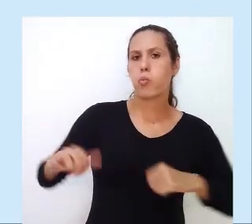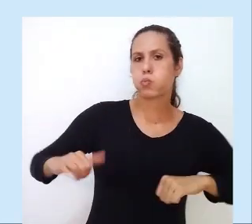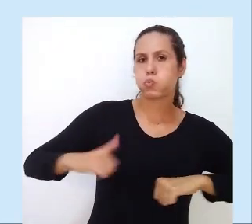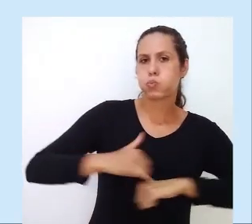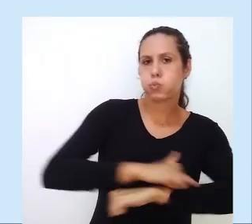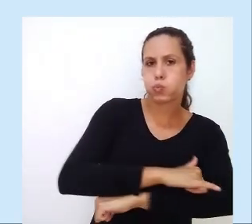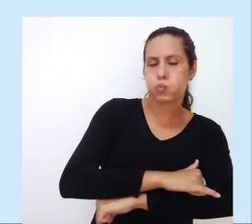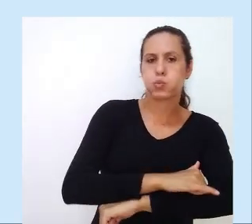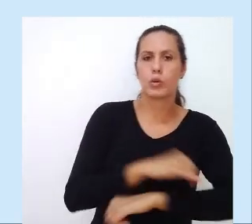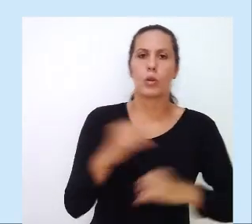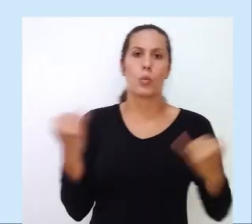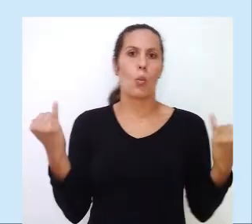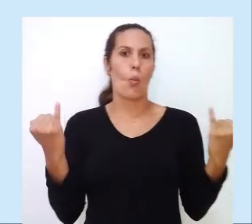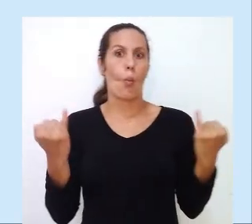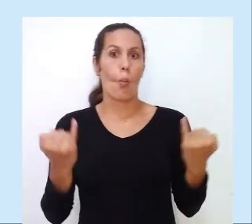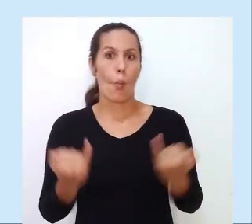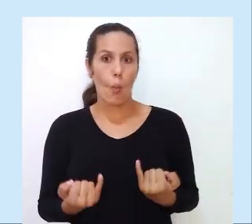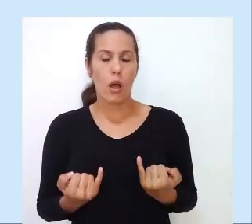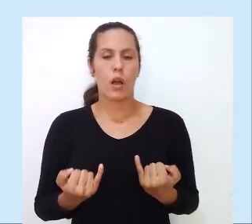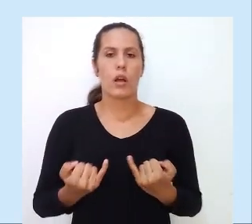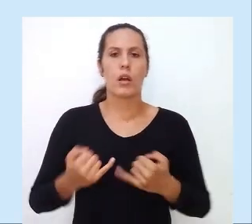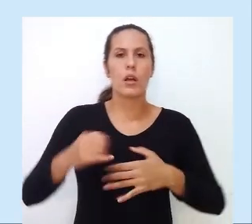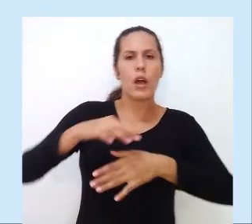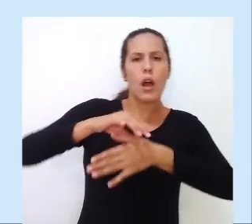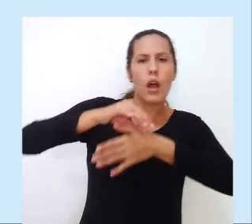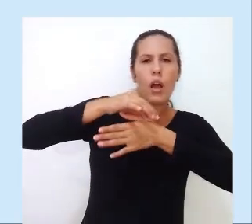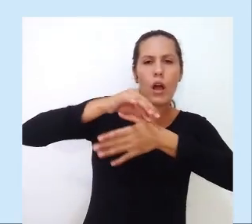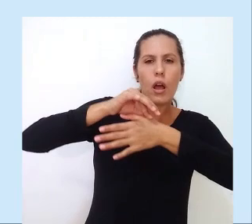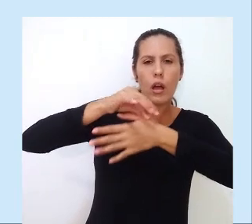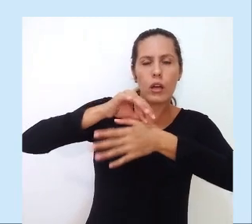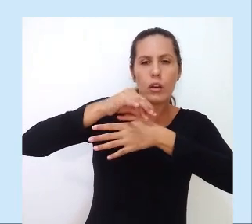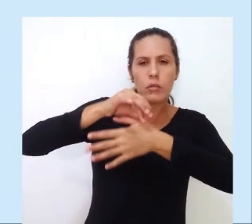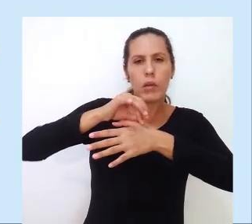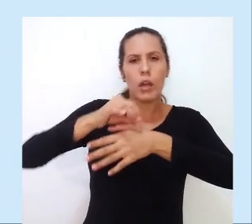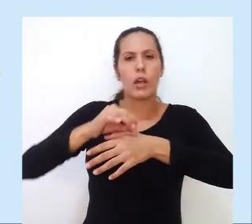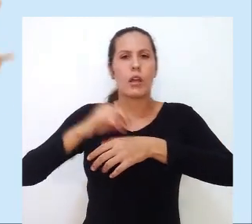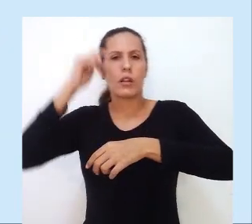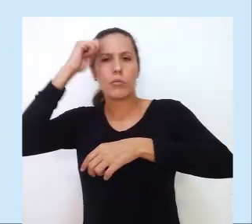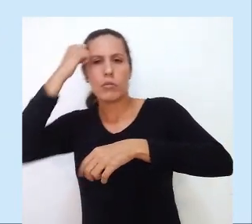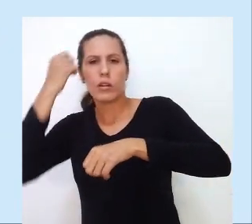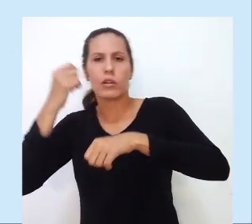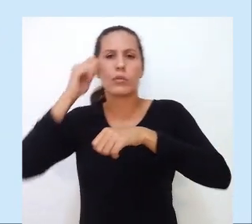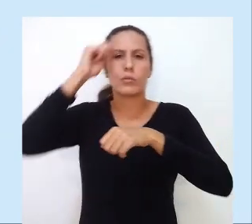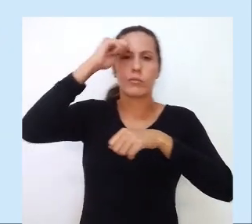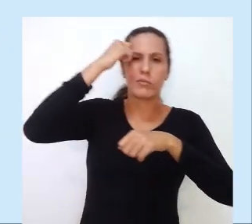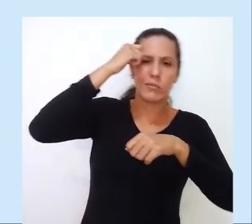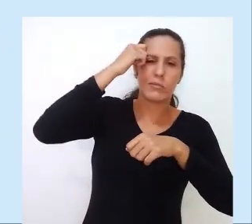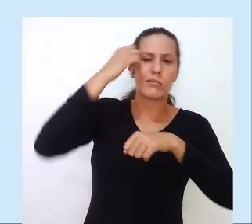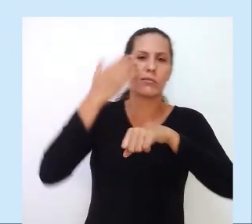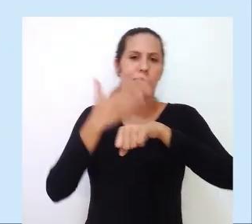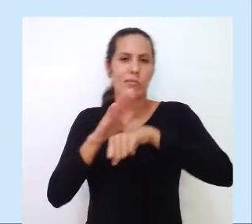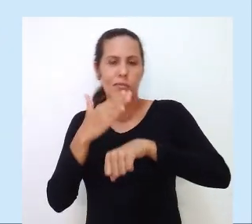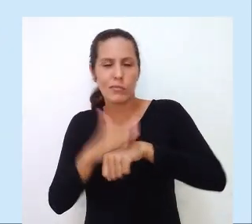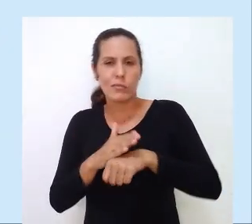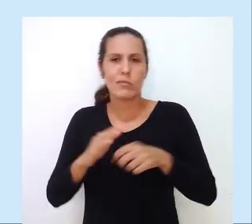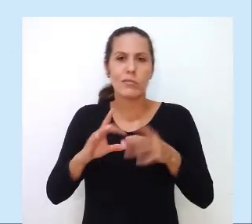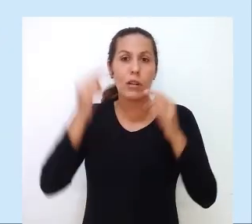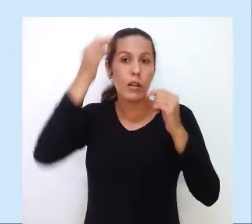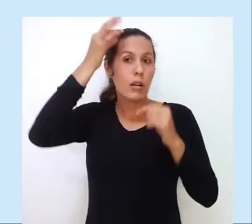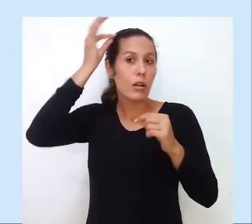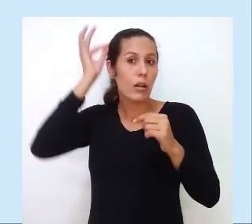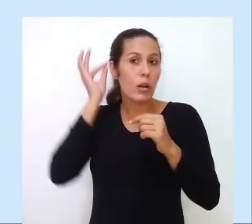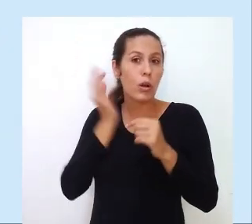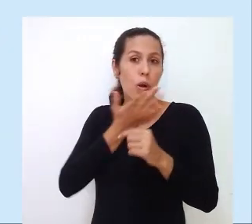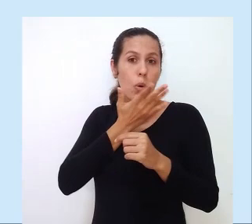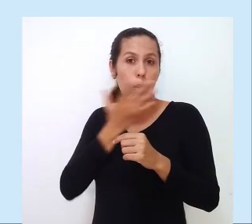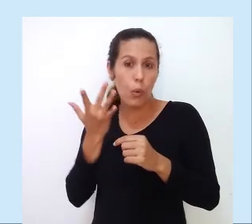se o personagem é magro, a cor da pele, o tipo do cabelo, tudo isso pode ser trazido para o